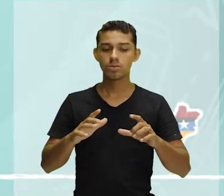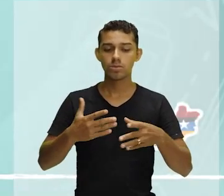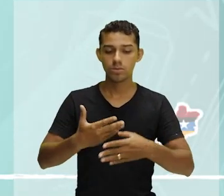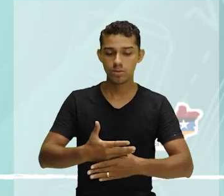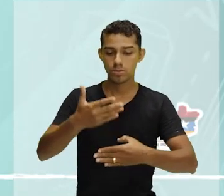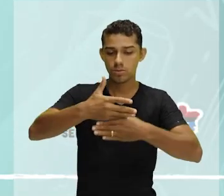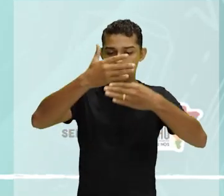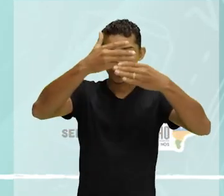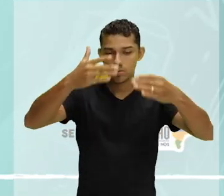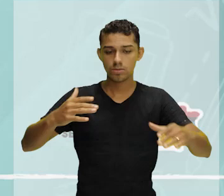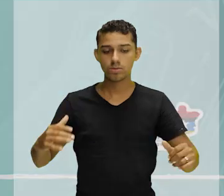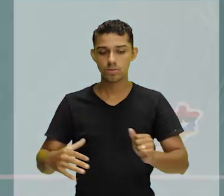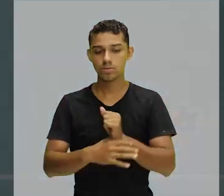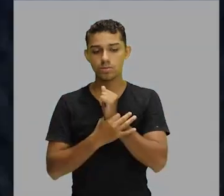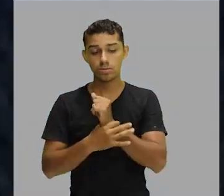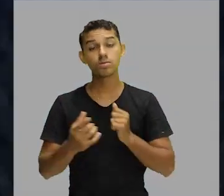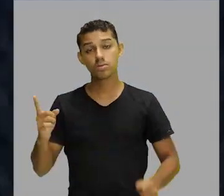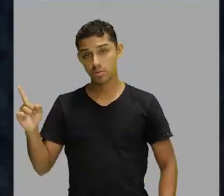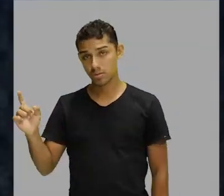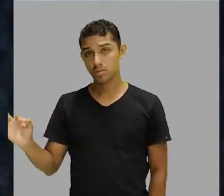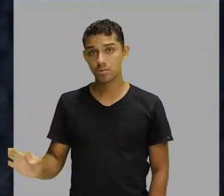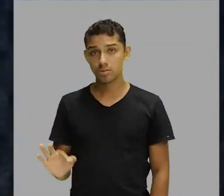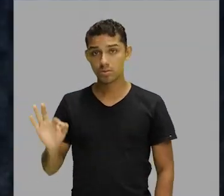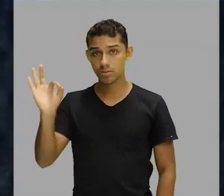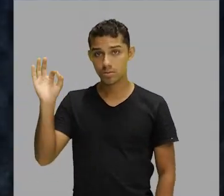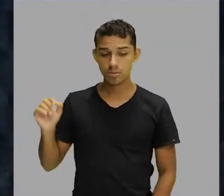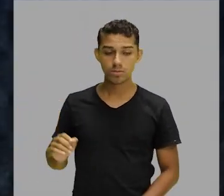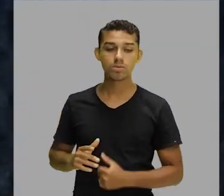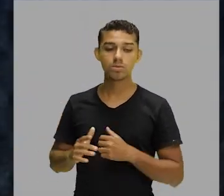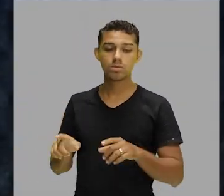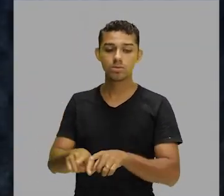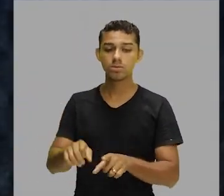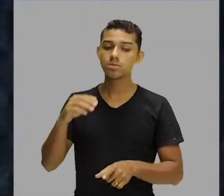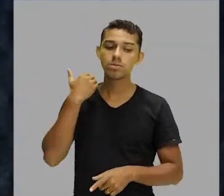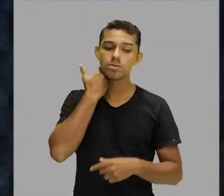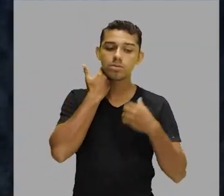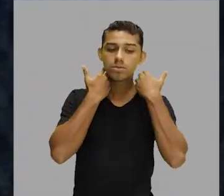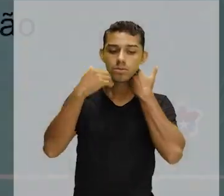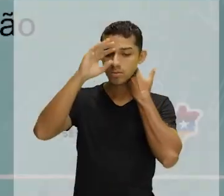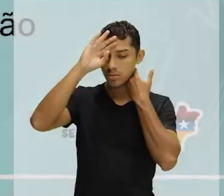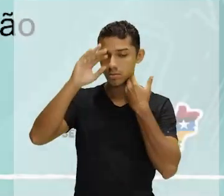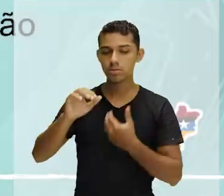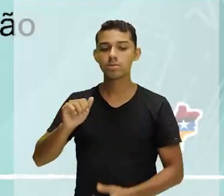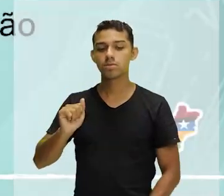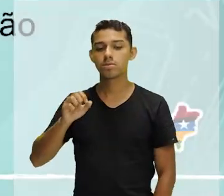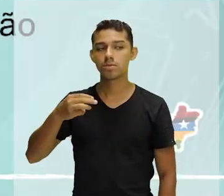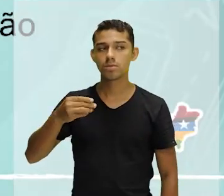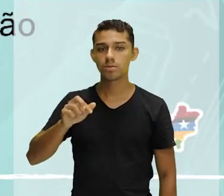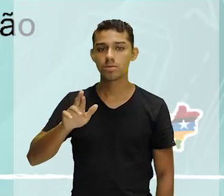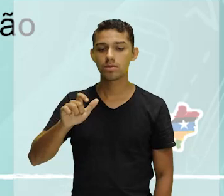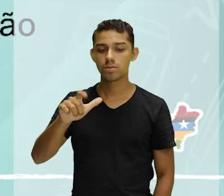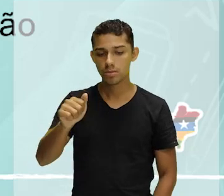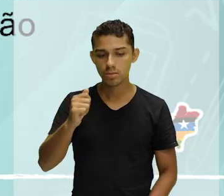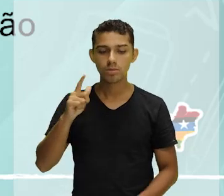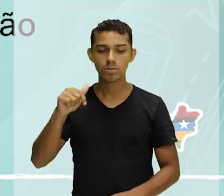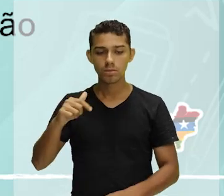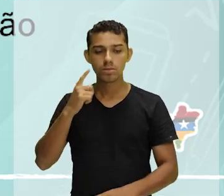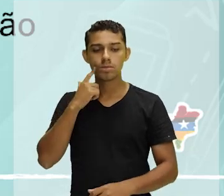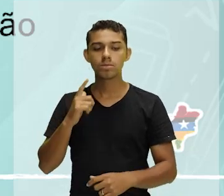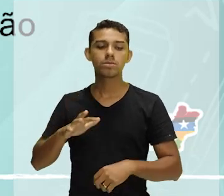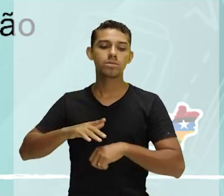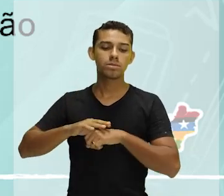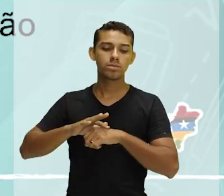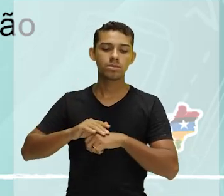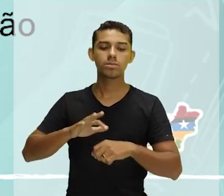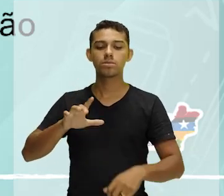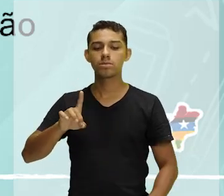tá? Esse mesmo mosquito que transmite a dengue transmite também a febre amarela, que é uma doença causada por um vírus que também